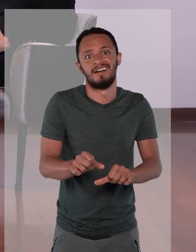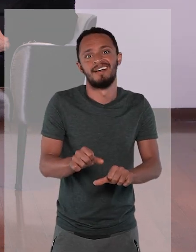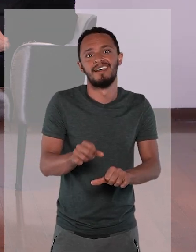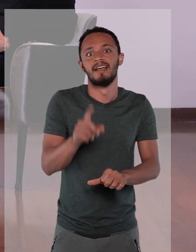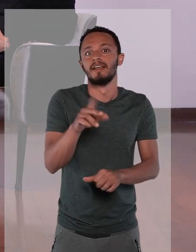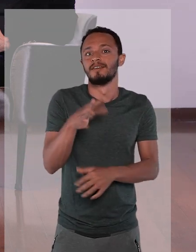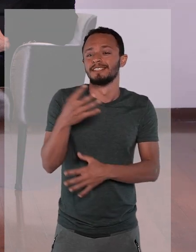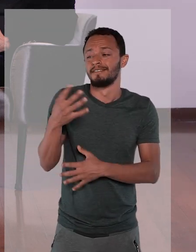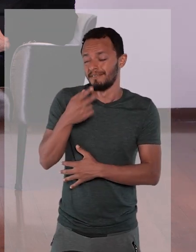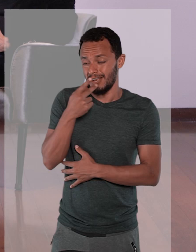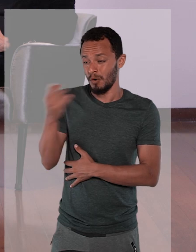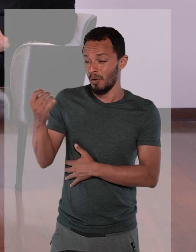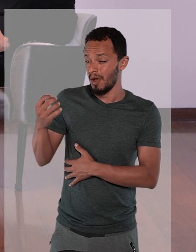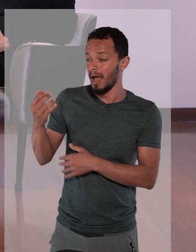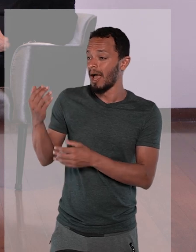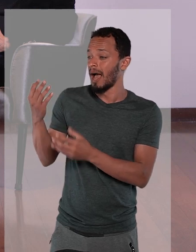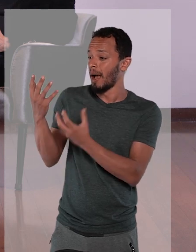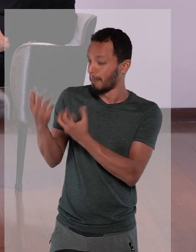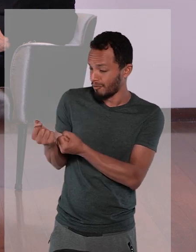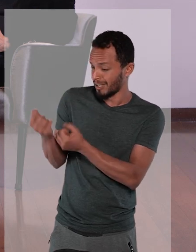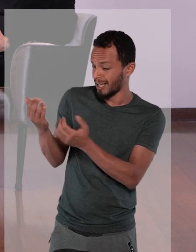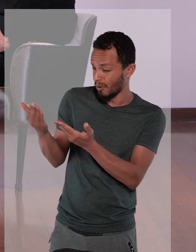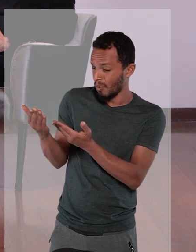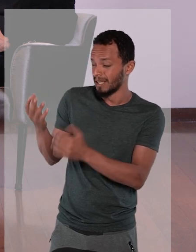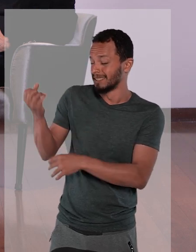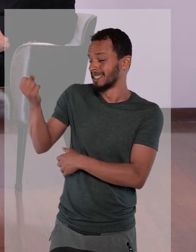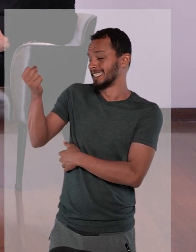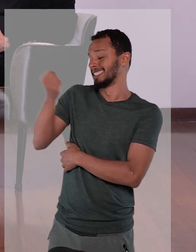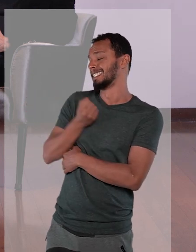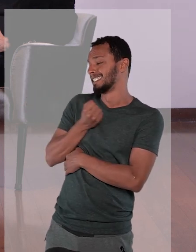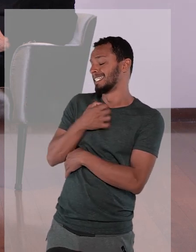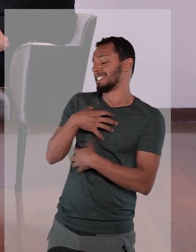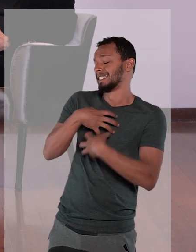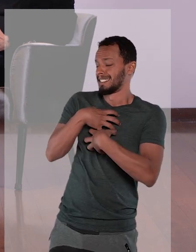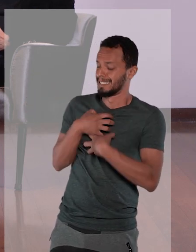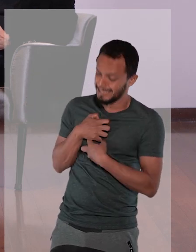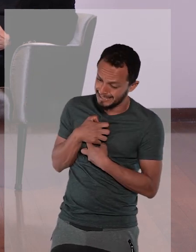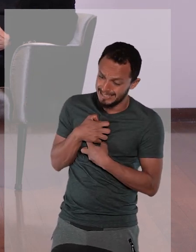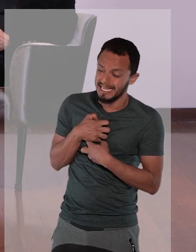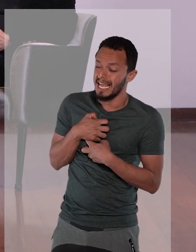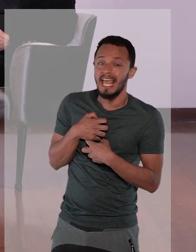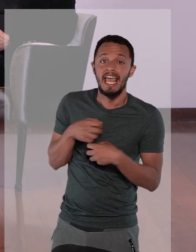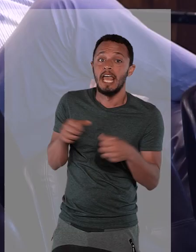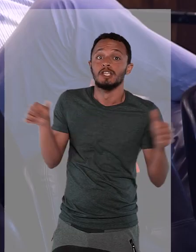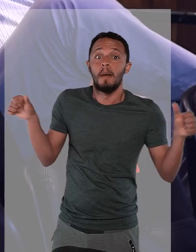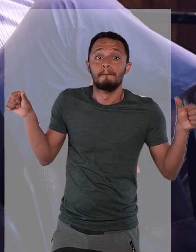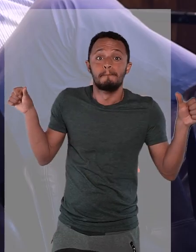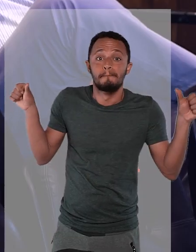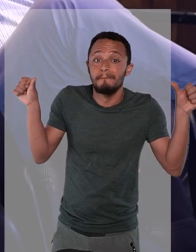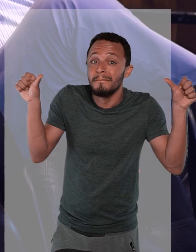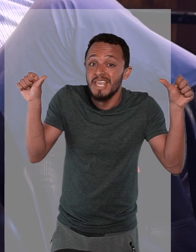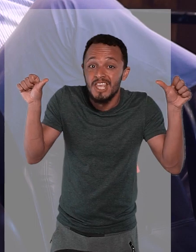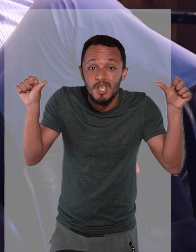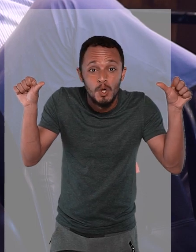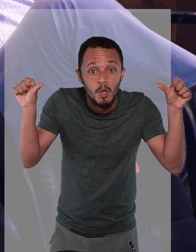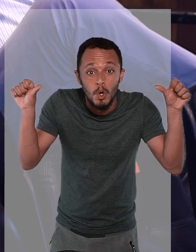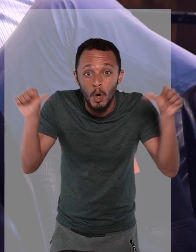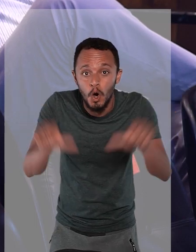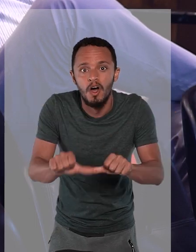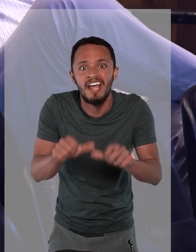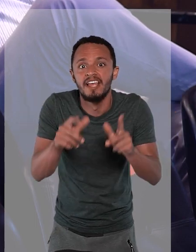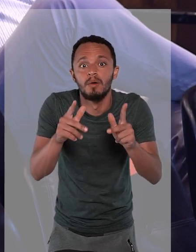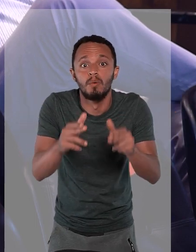dar uma facada no coração. Eu não tenho certeza. Afonso. Porque, assim, como eu não vi, né? Então, assim, isso é uma coisa. Só o